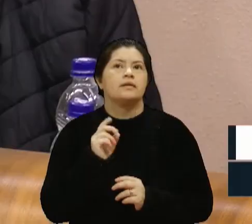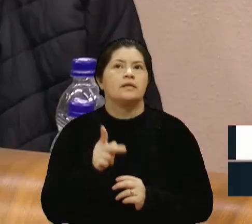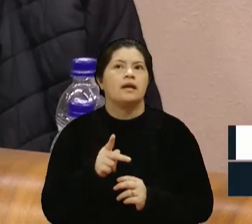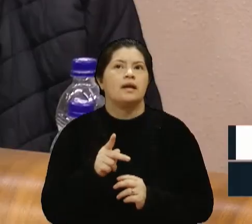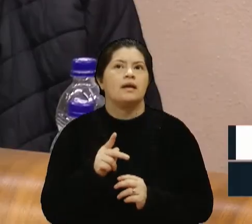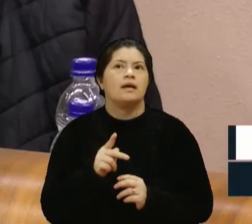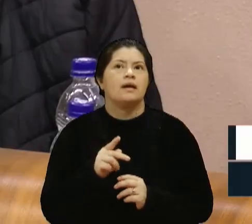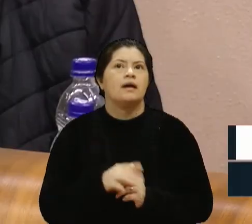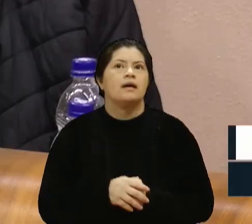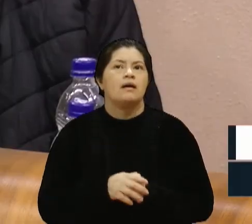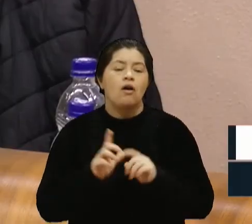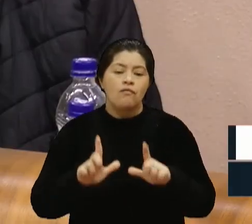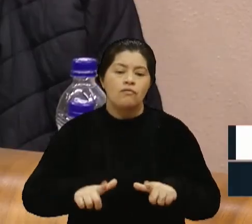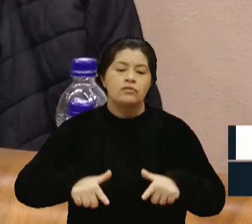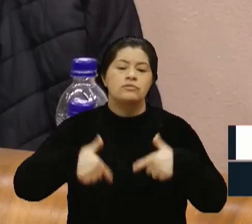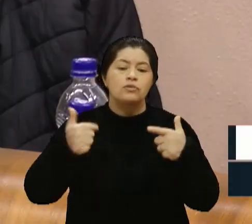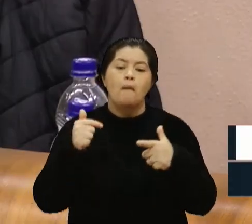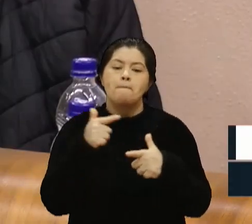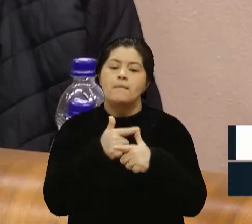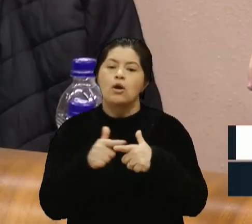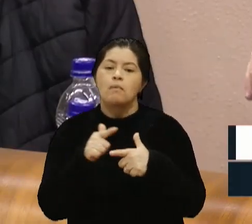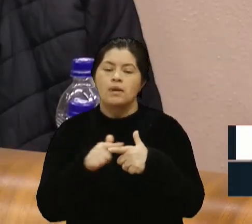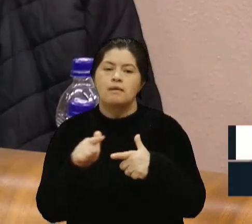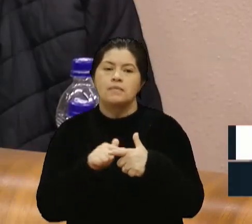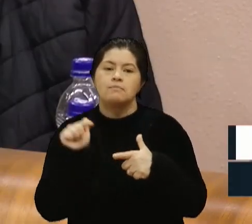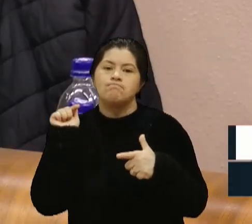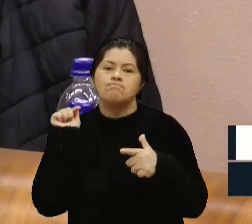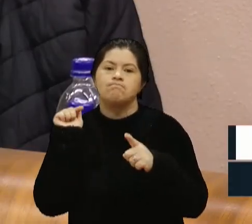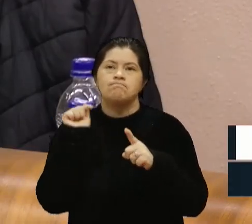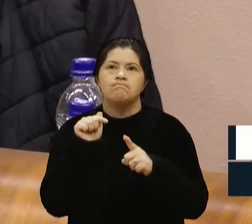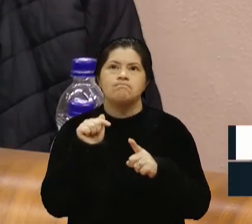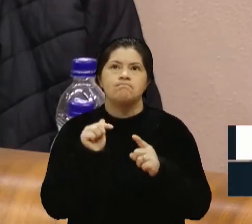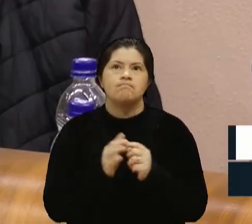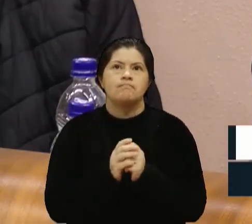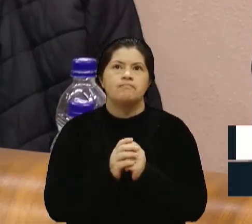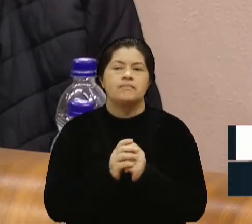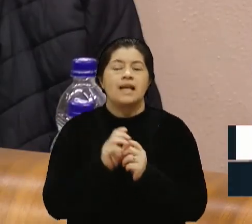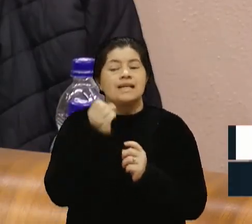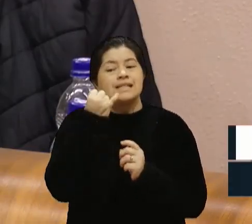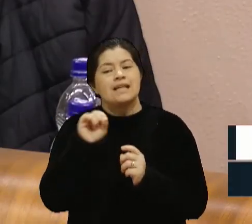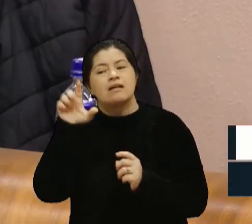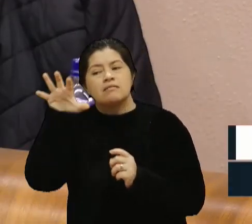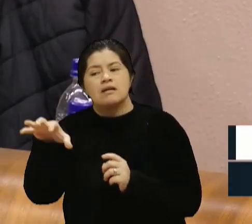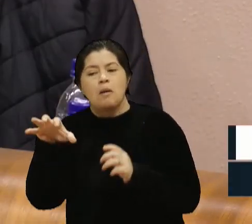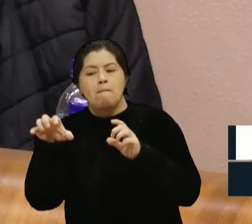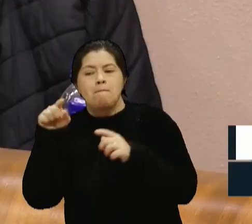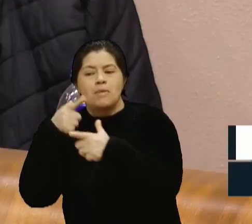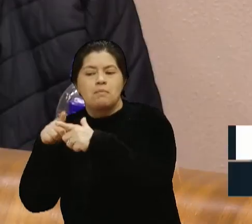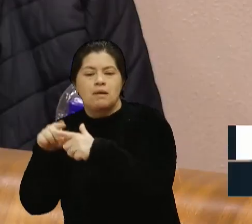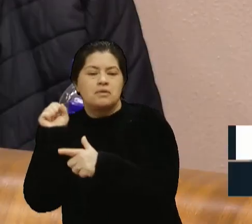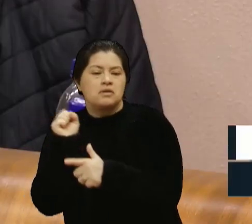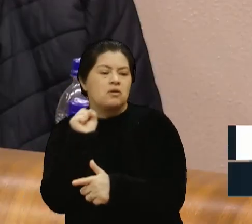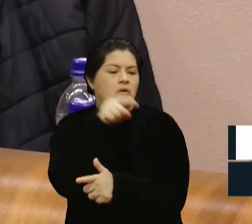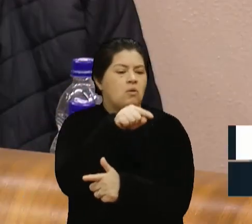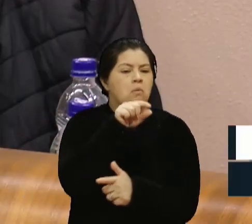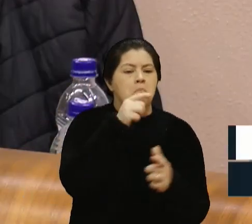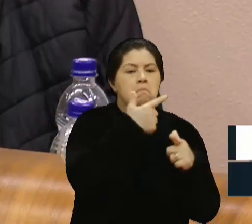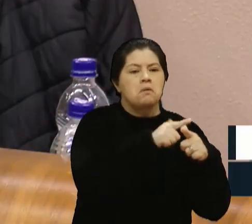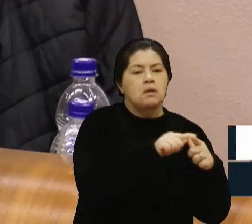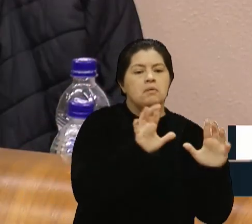devemos evoluir para esse problema. Eu acho que se deve ser assim ou assado, nós temos que evoluir para o principal problema.